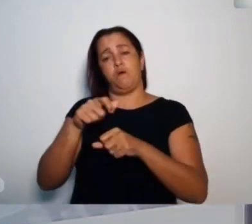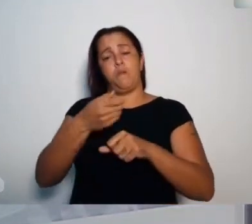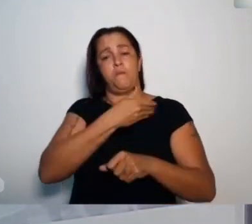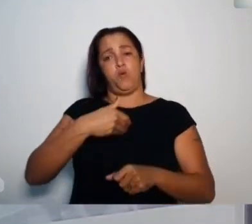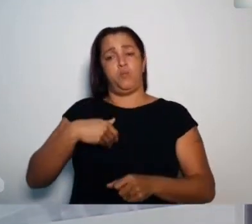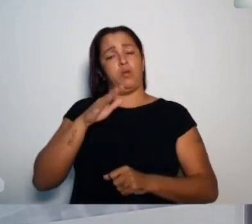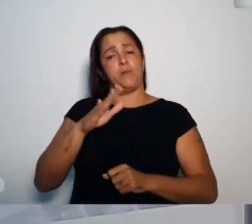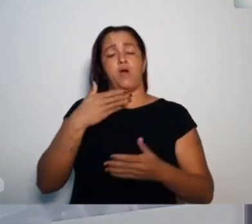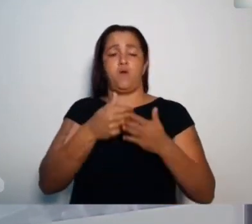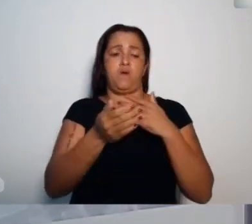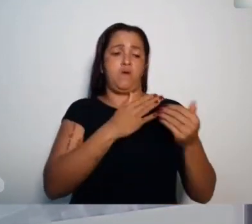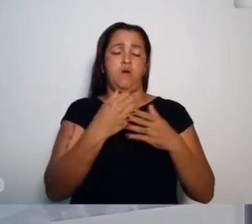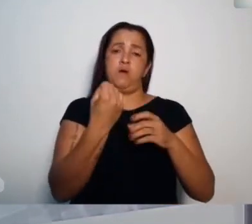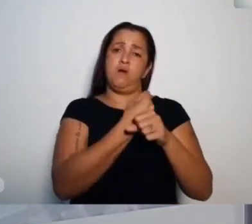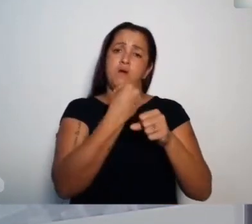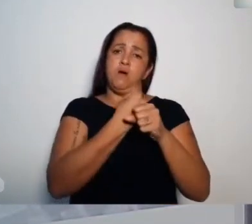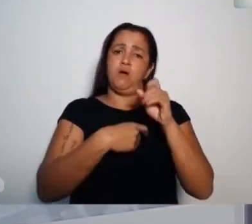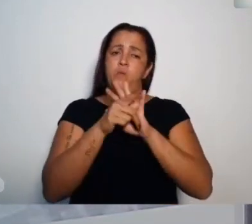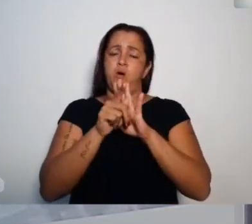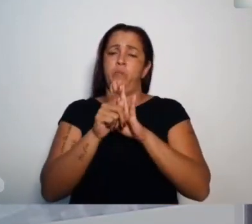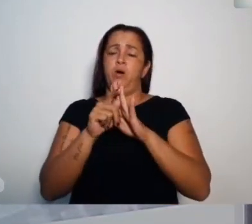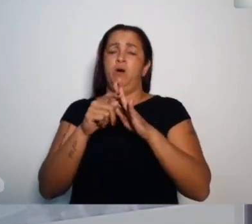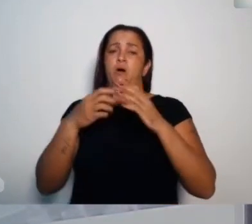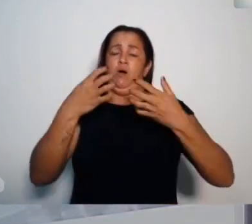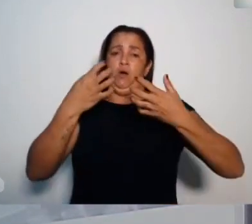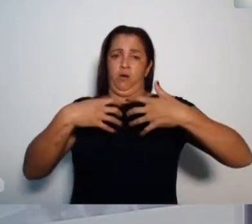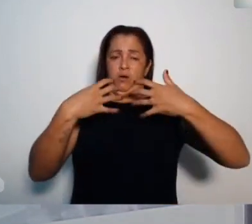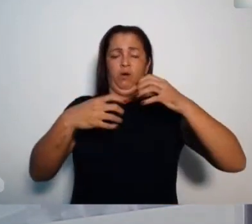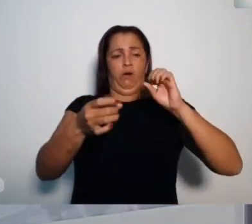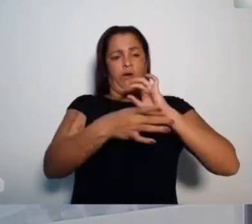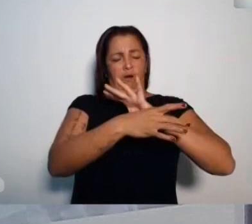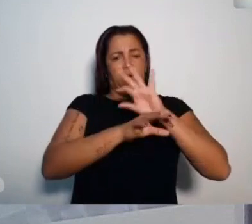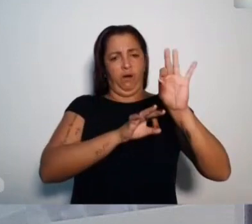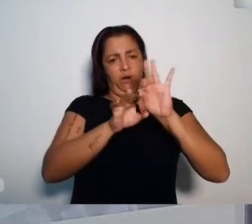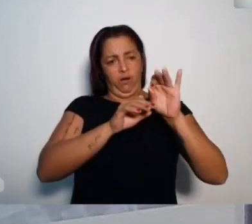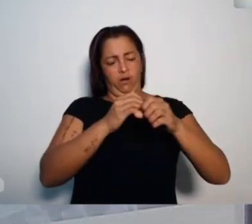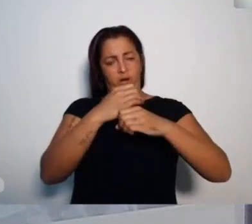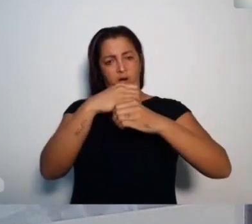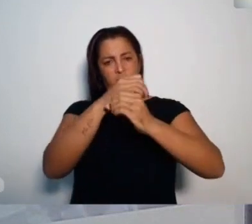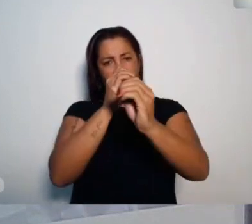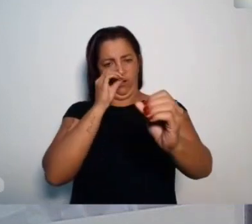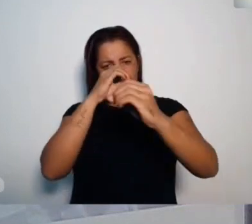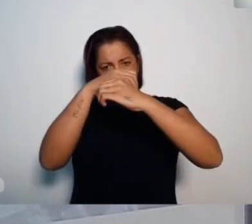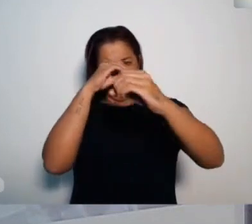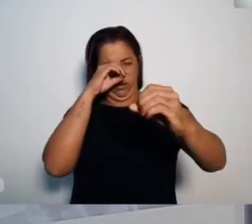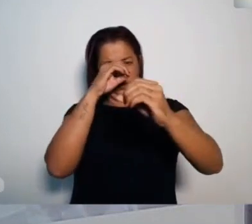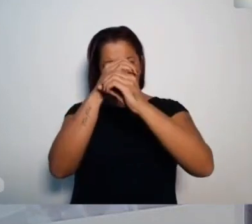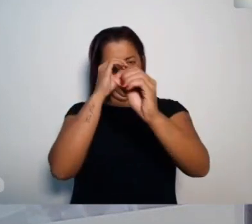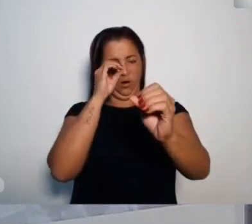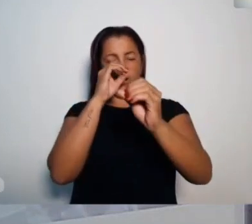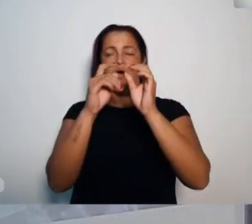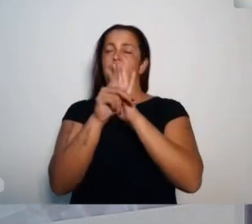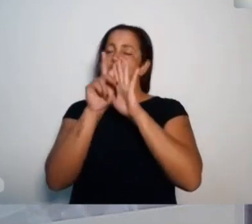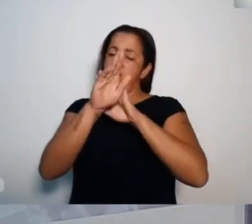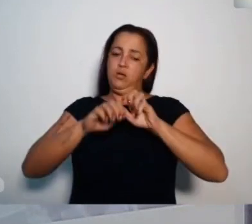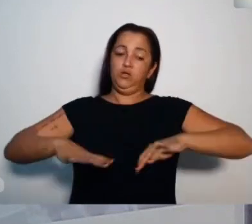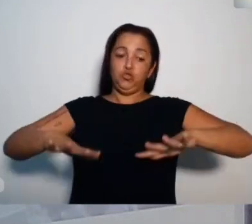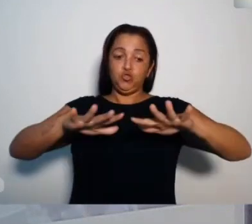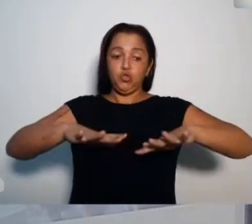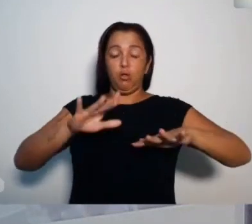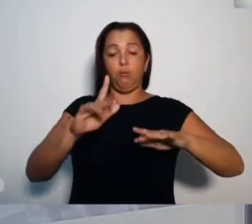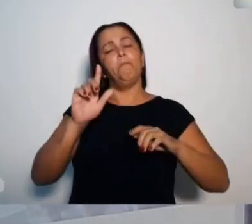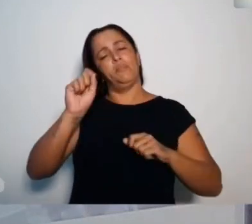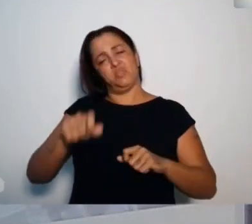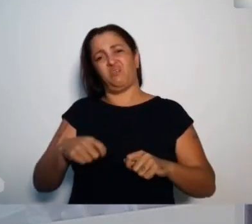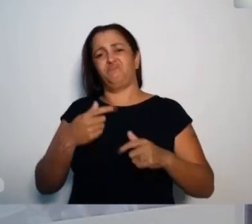seja executada, a questão de engenharia, muitas vezes a questão de solo pode ocorrer, ocasionar algum problema. A grande responsabilidade da prefeitura,